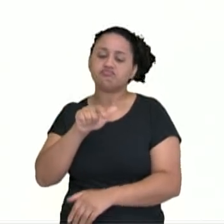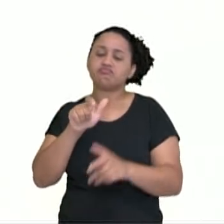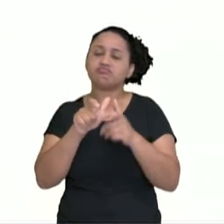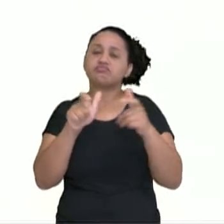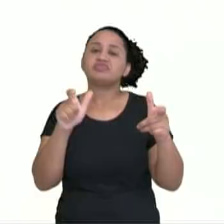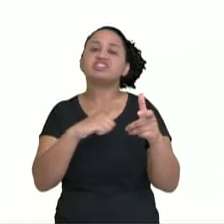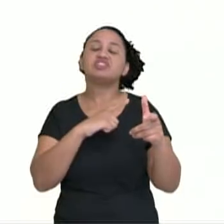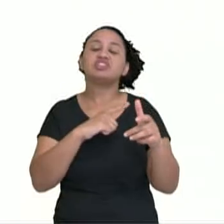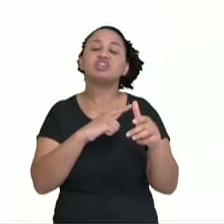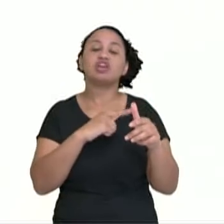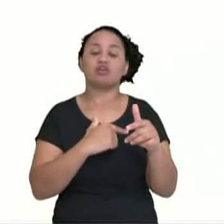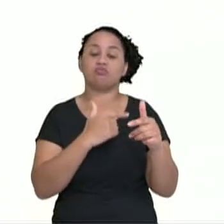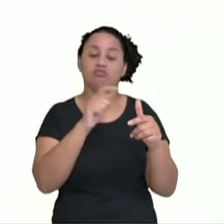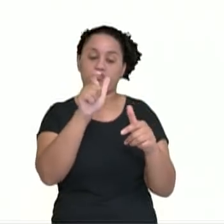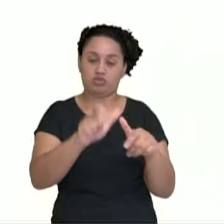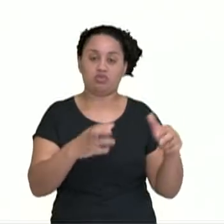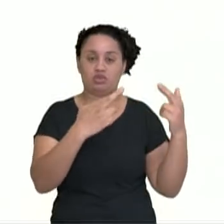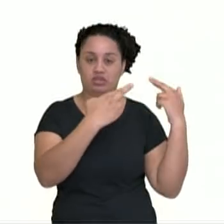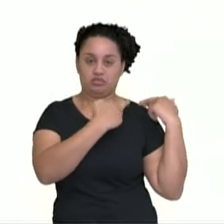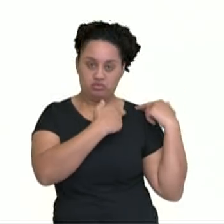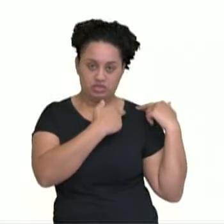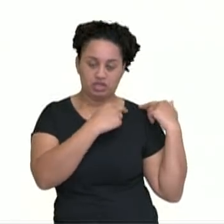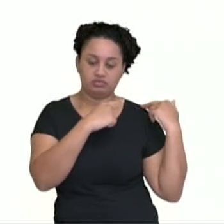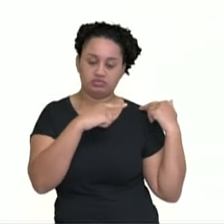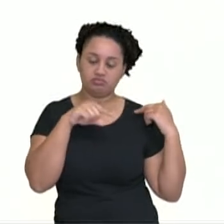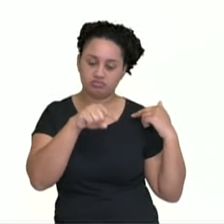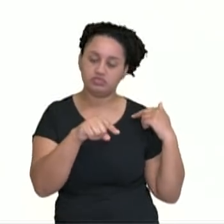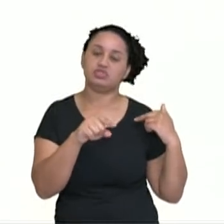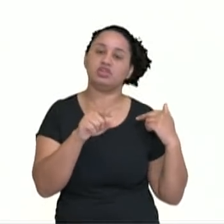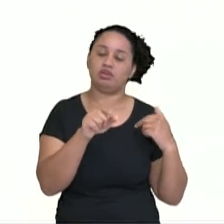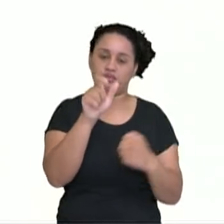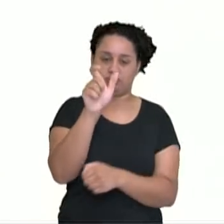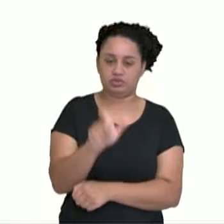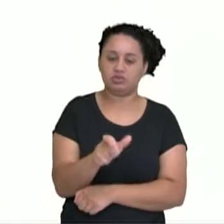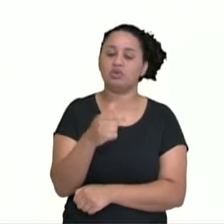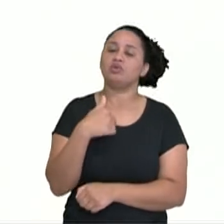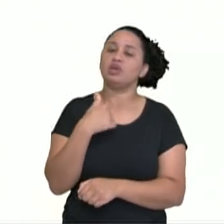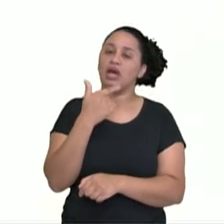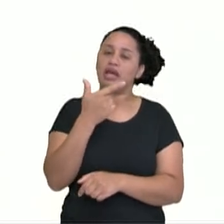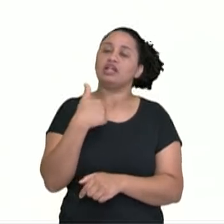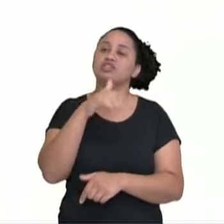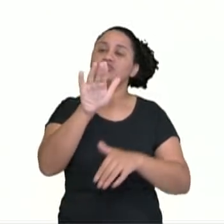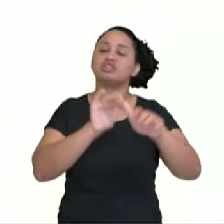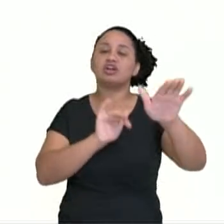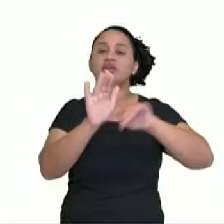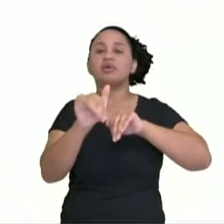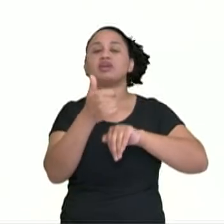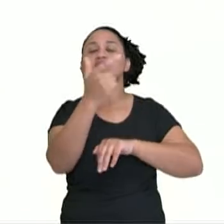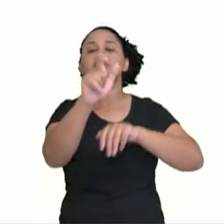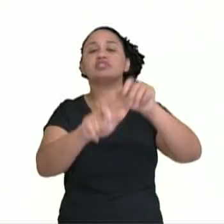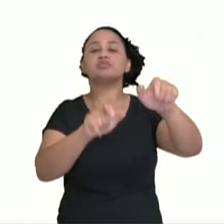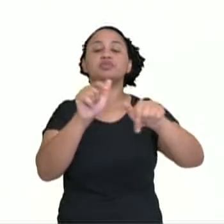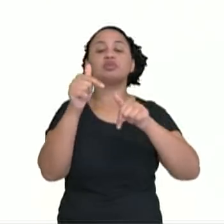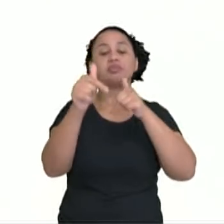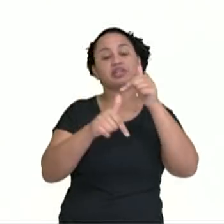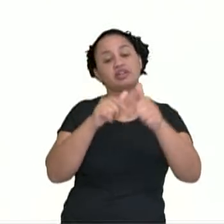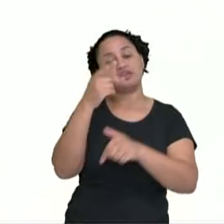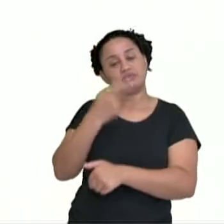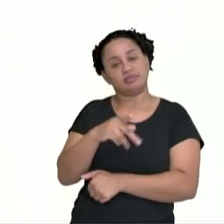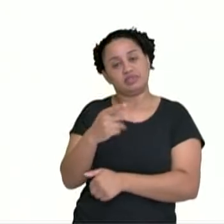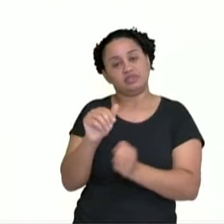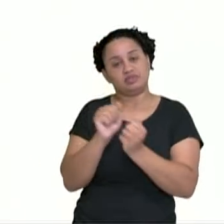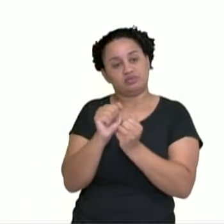tinham um proprietário, que já era, então, um determinado indivíduo que contratava algumas pessoas para trabalhar